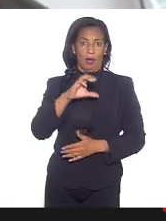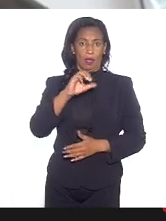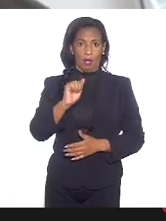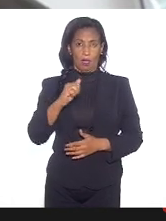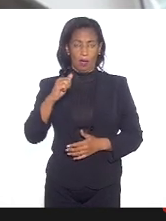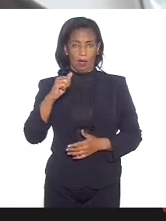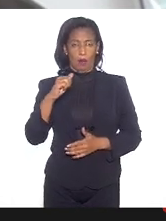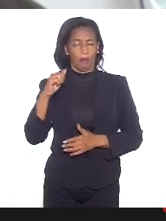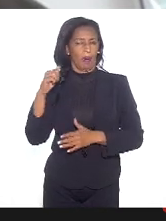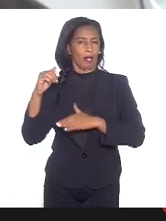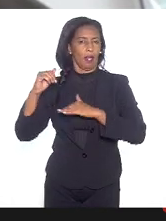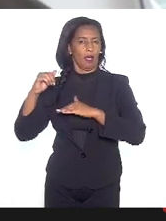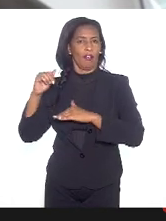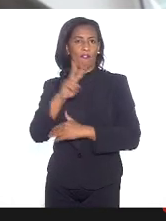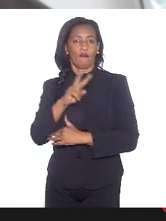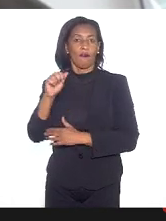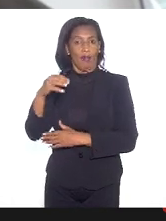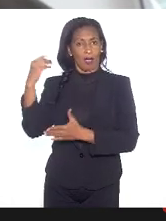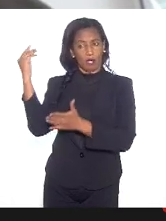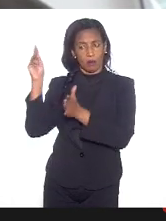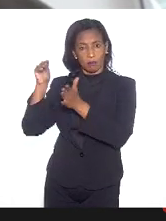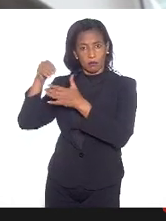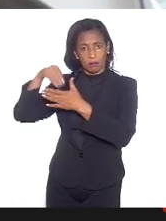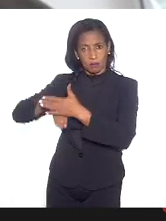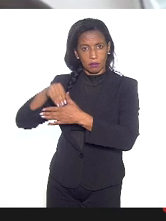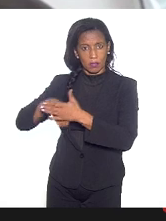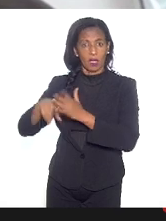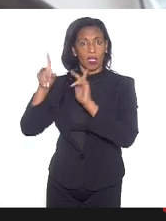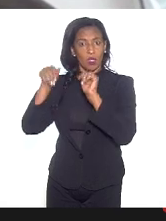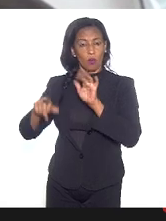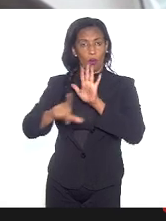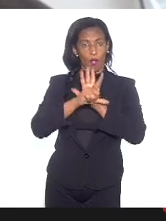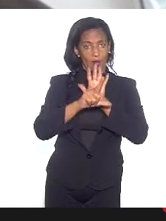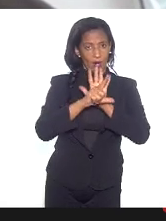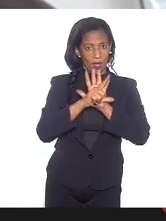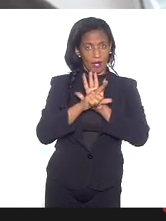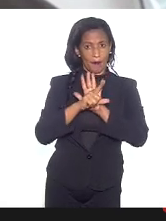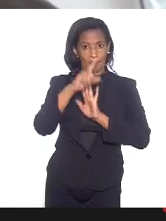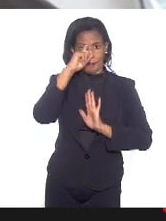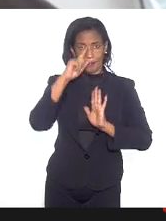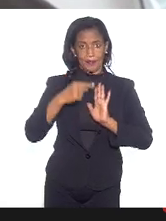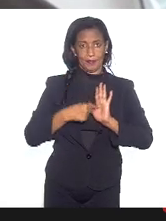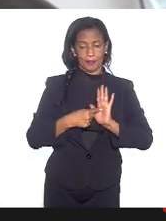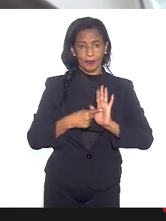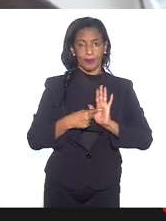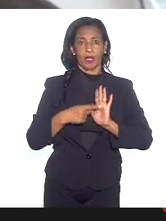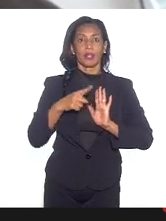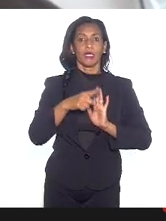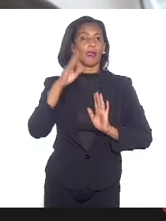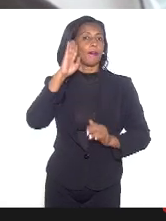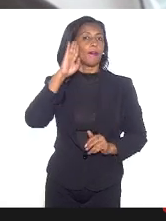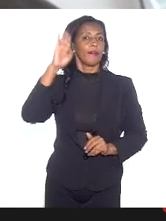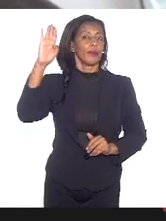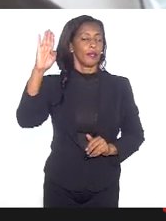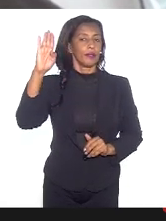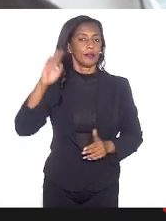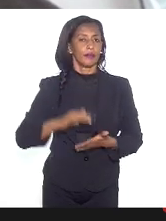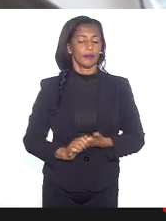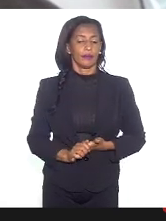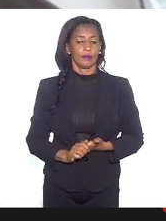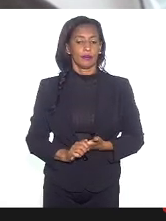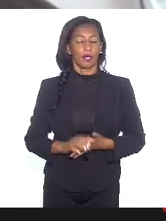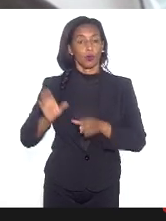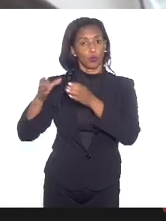efetivos, conforme determina a Lei 9027 de 2020, que é justamente a prioridade